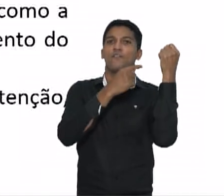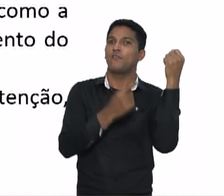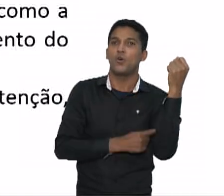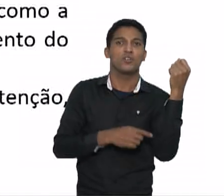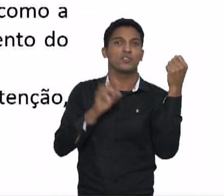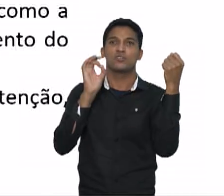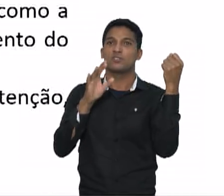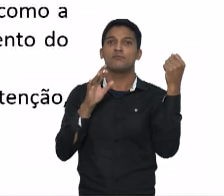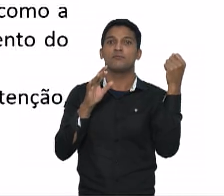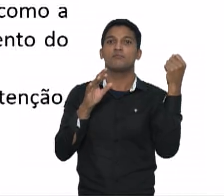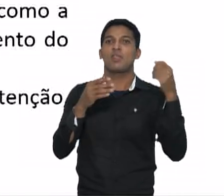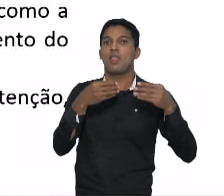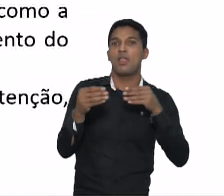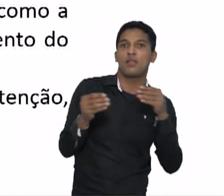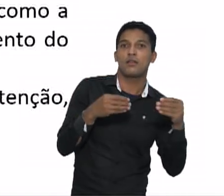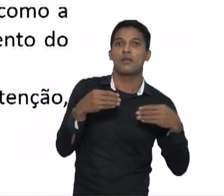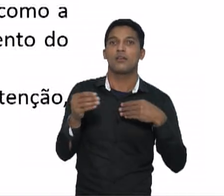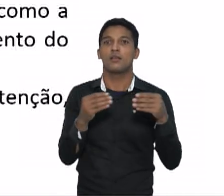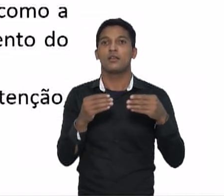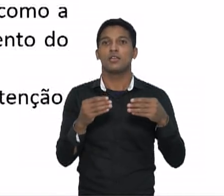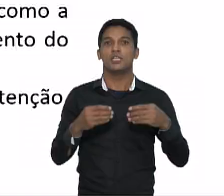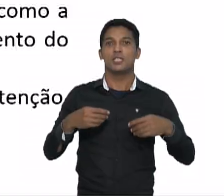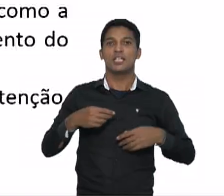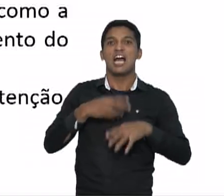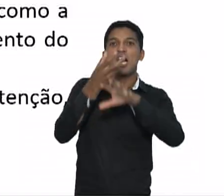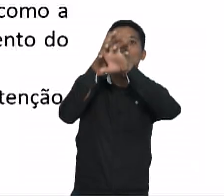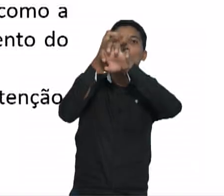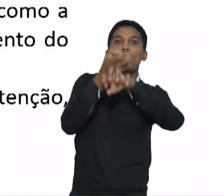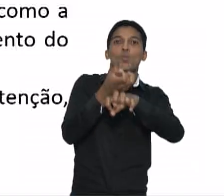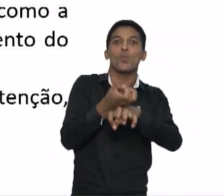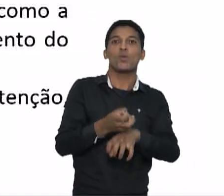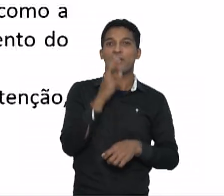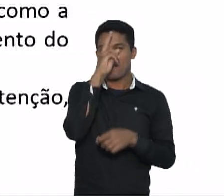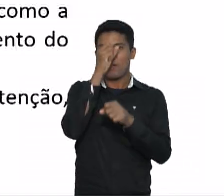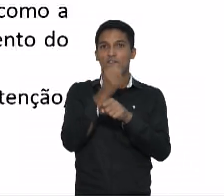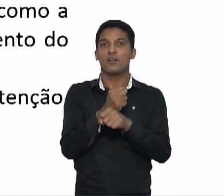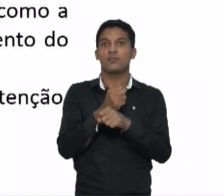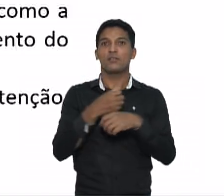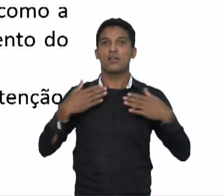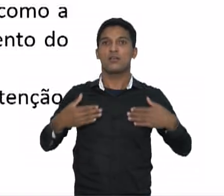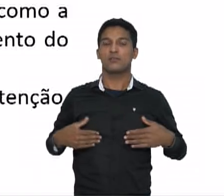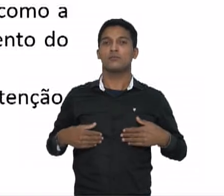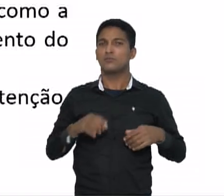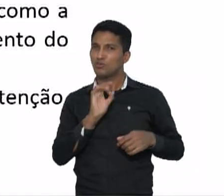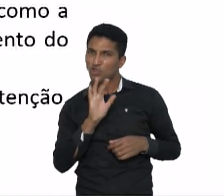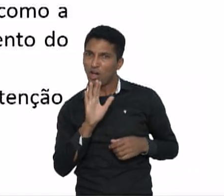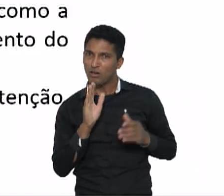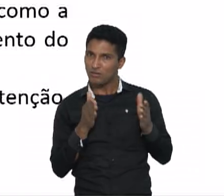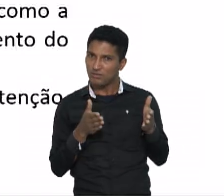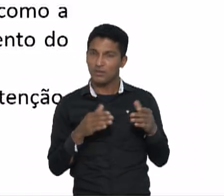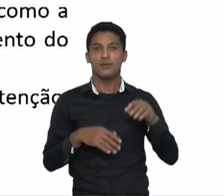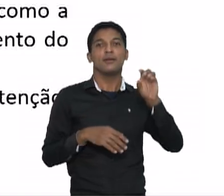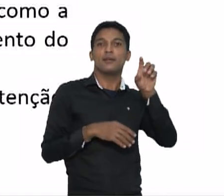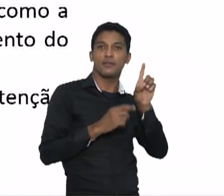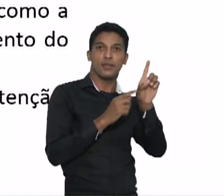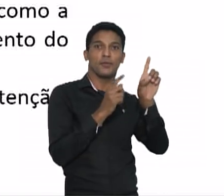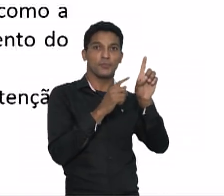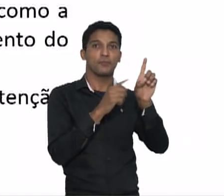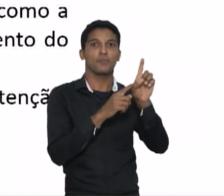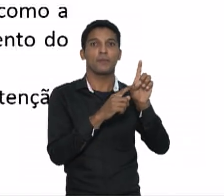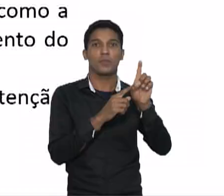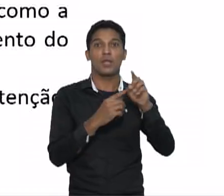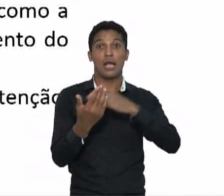da coordenação e fortalecimento do esqueleto. Ou, letra D, os benefícios são apenas psicológicos,